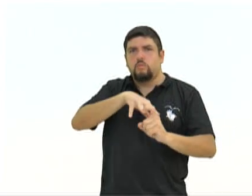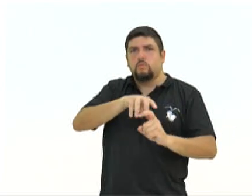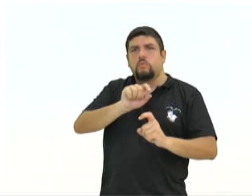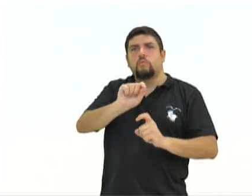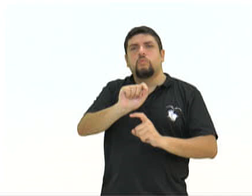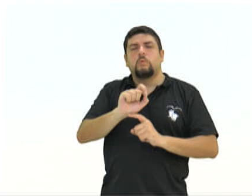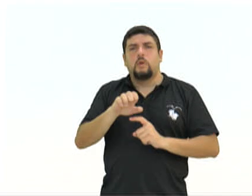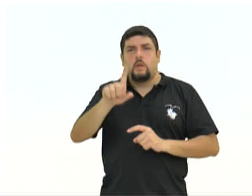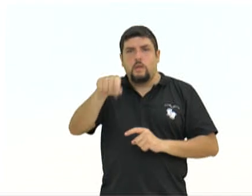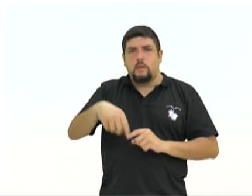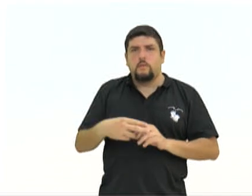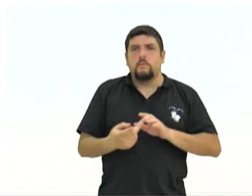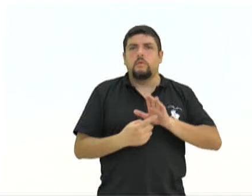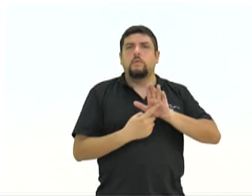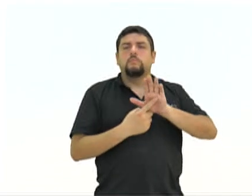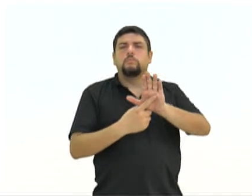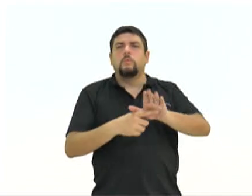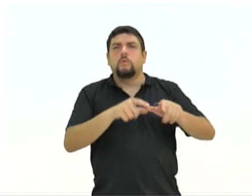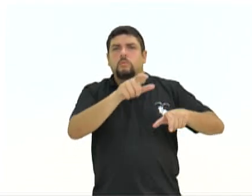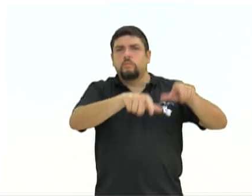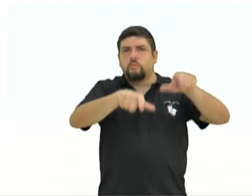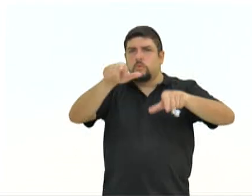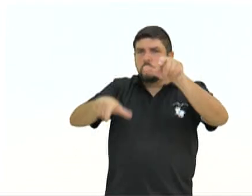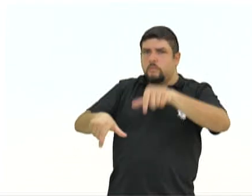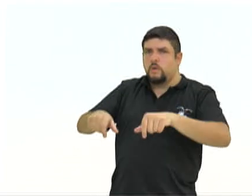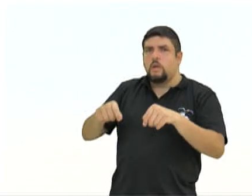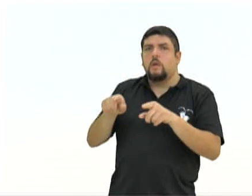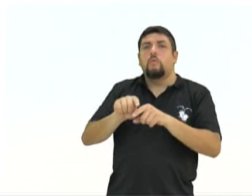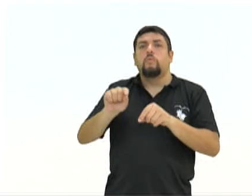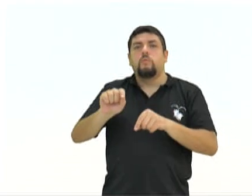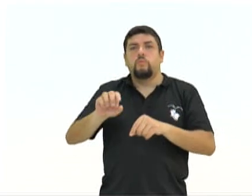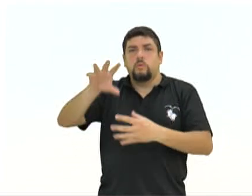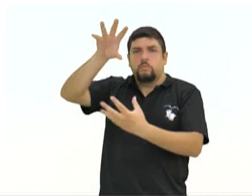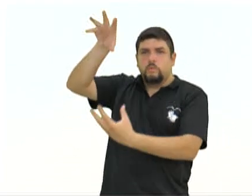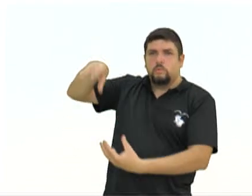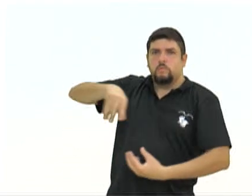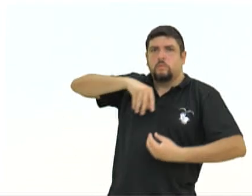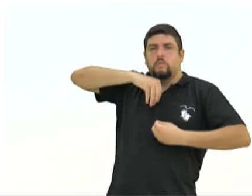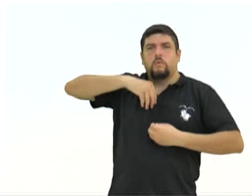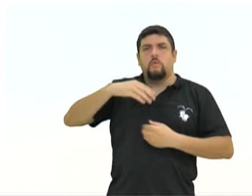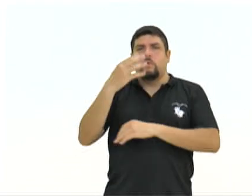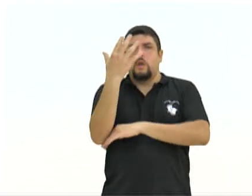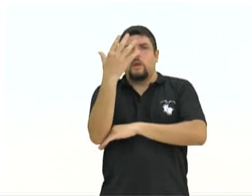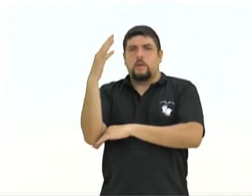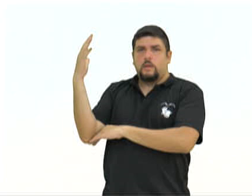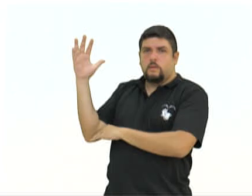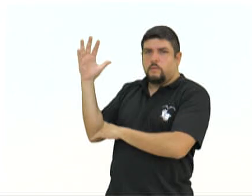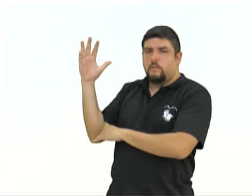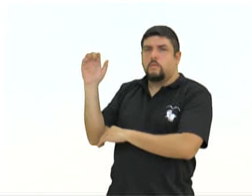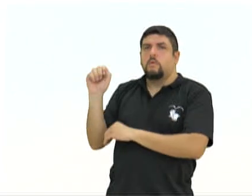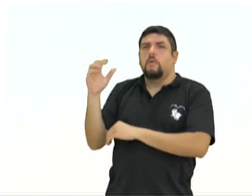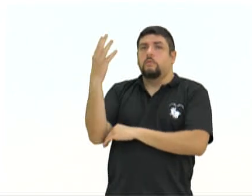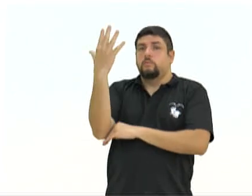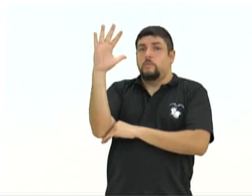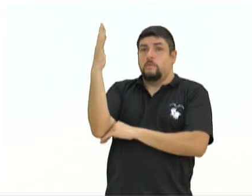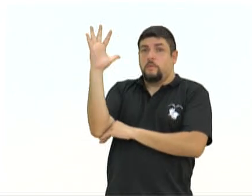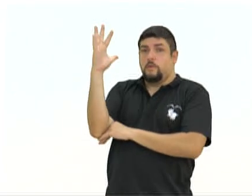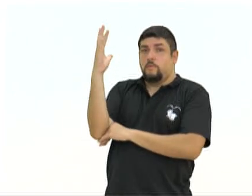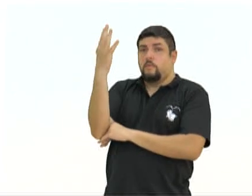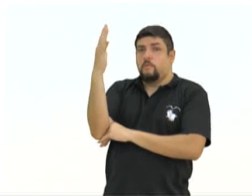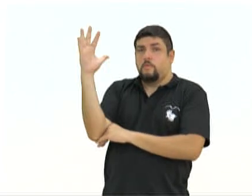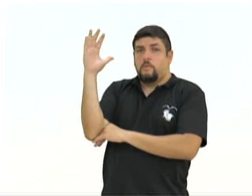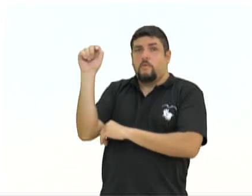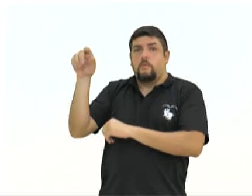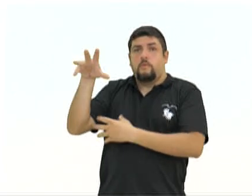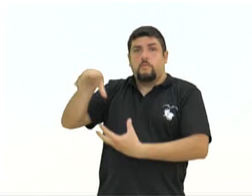de apresentarem personagens ou seres que incorporam as forças da natureza e as características humanas, né?